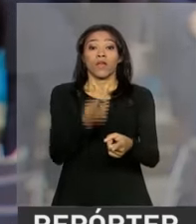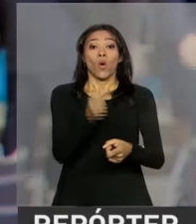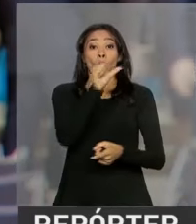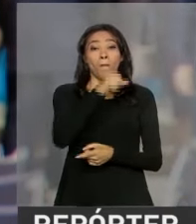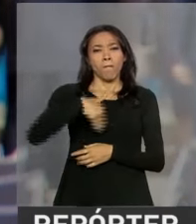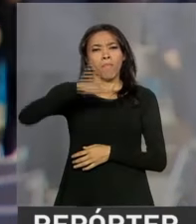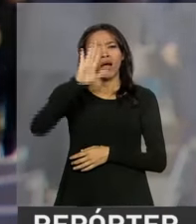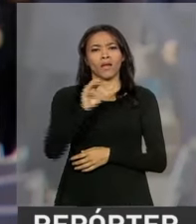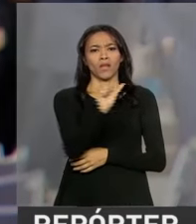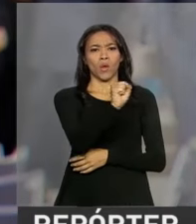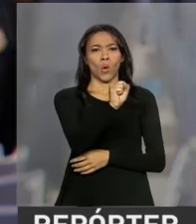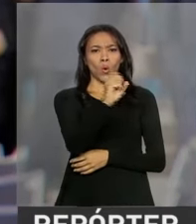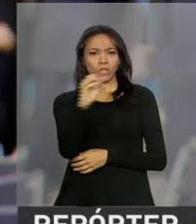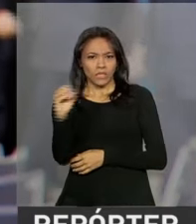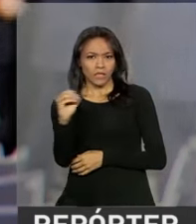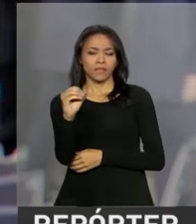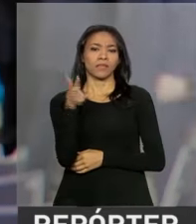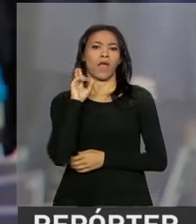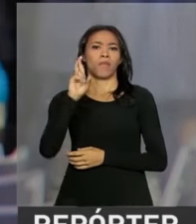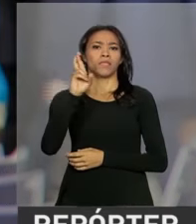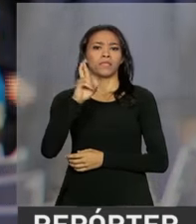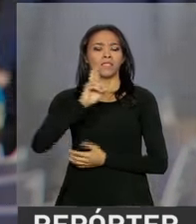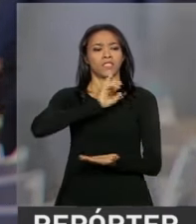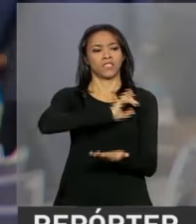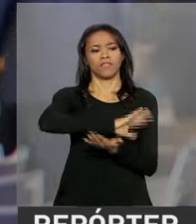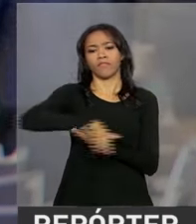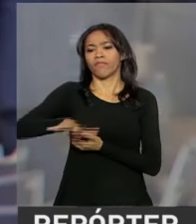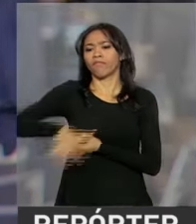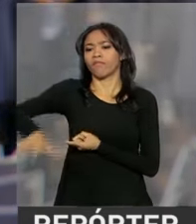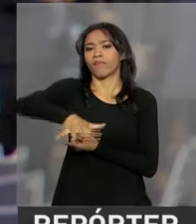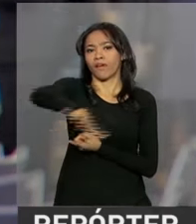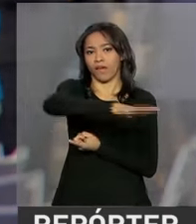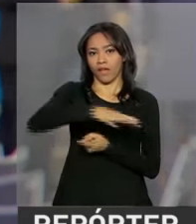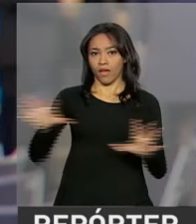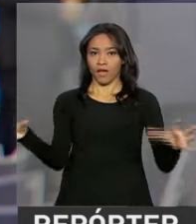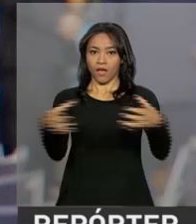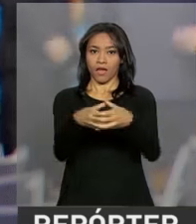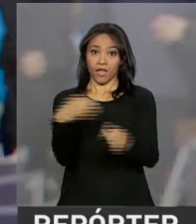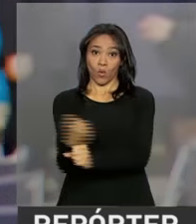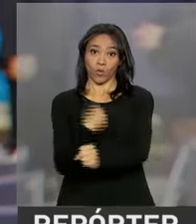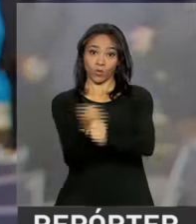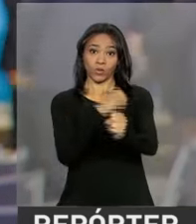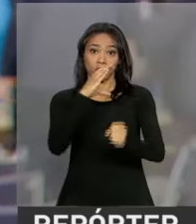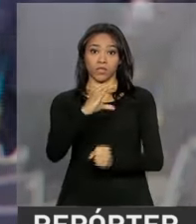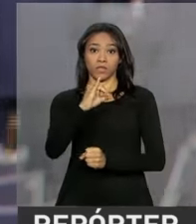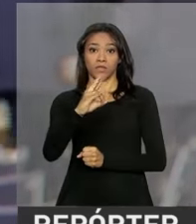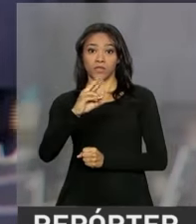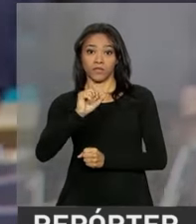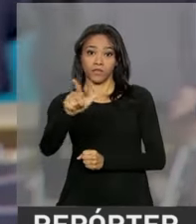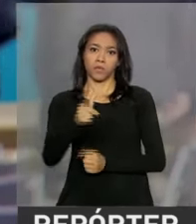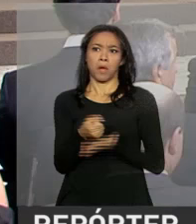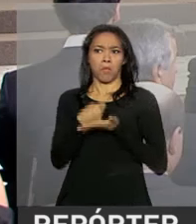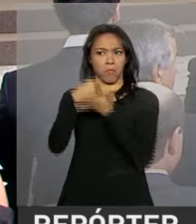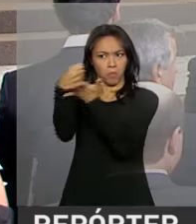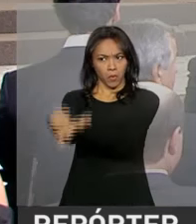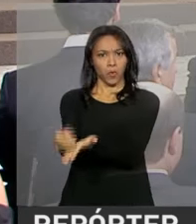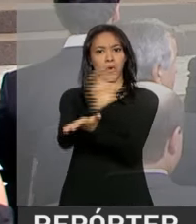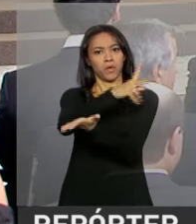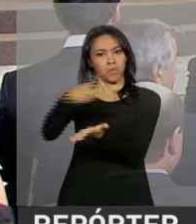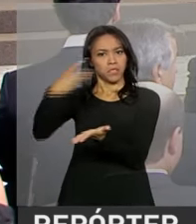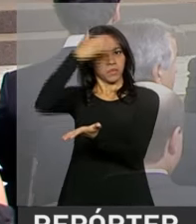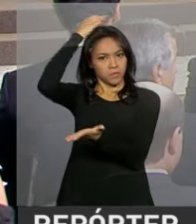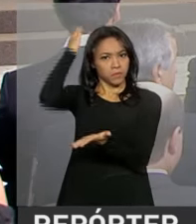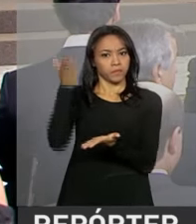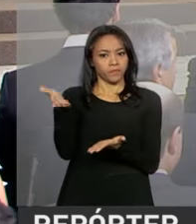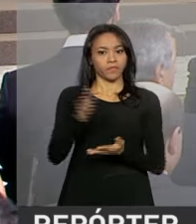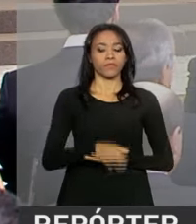800 representantes de todos os setores da construção civil. Eles demonstraram apoio ao governo do presidente em exercício. Os